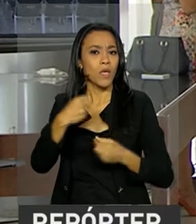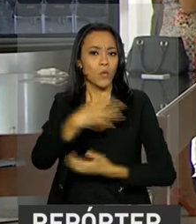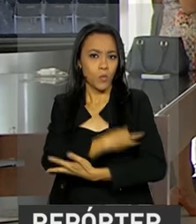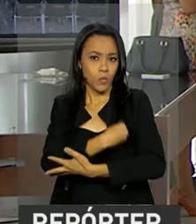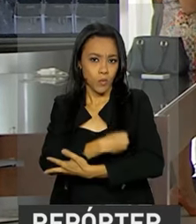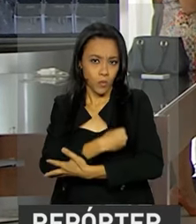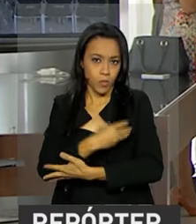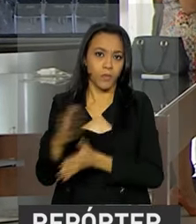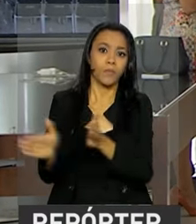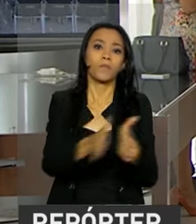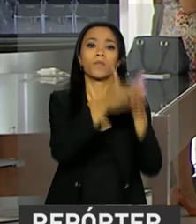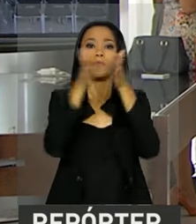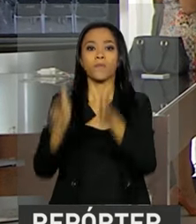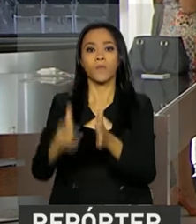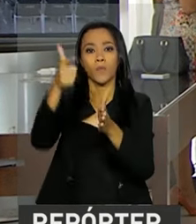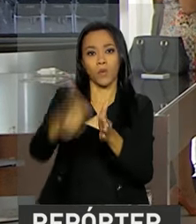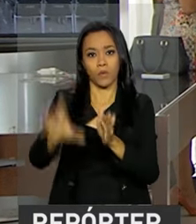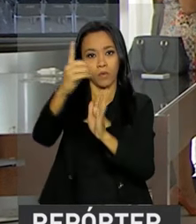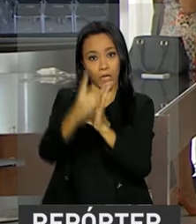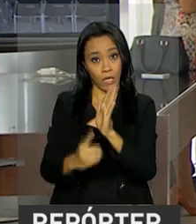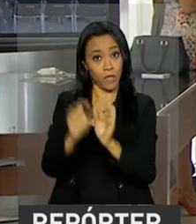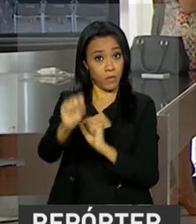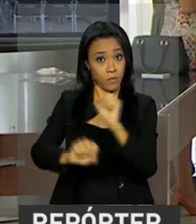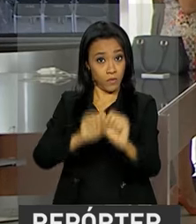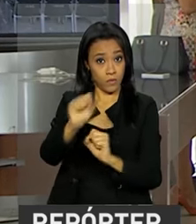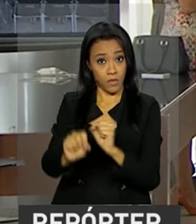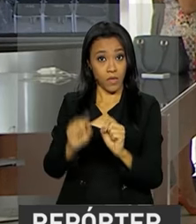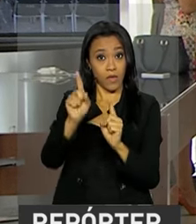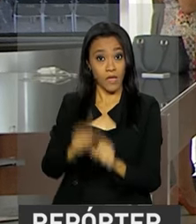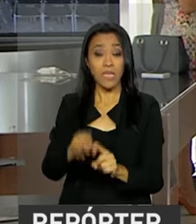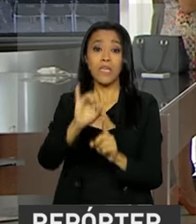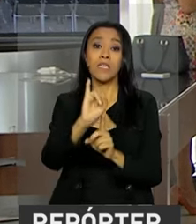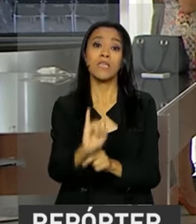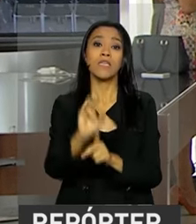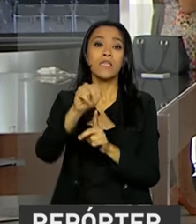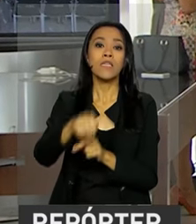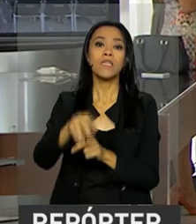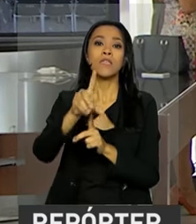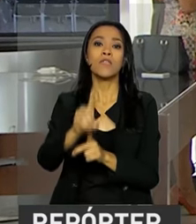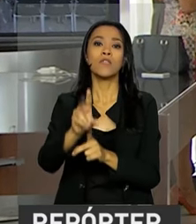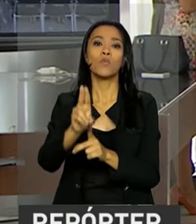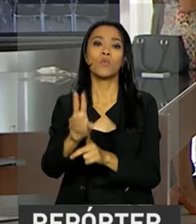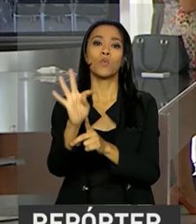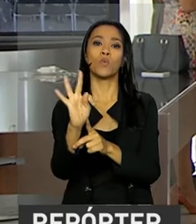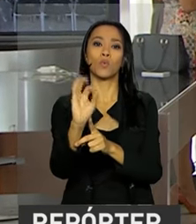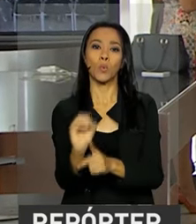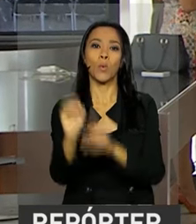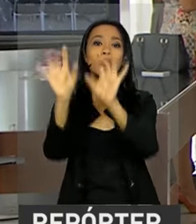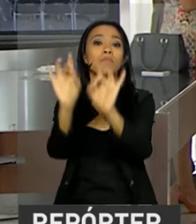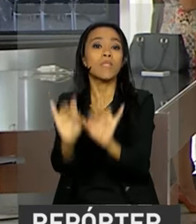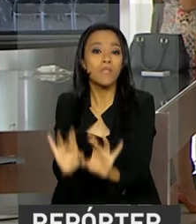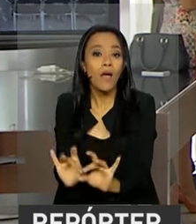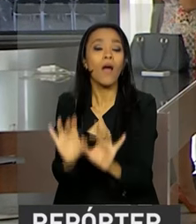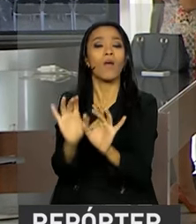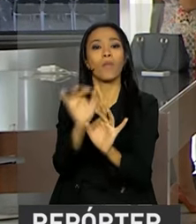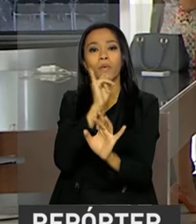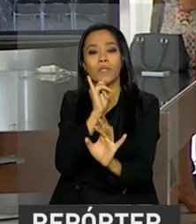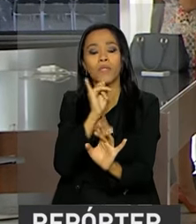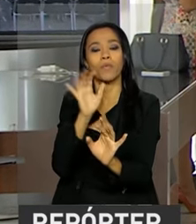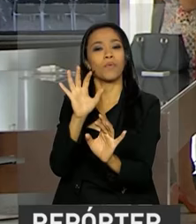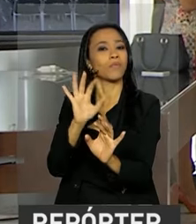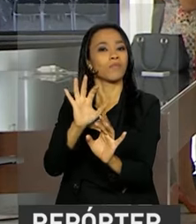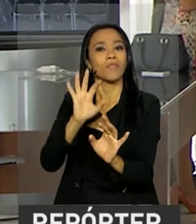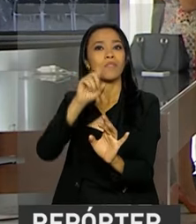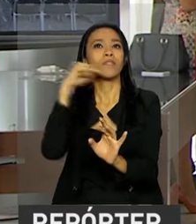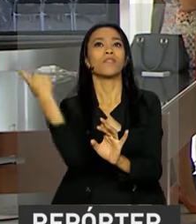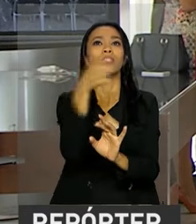o presidente também assinou um decreto que estabelece um indulto especial para as mulheres por ocasião do Dia